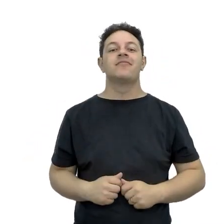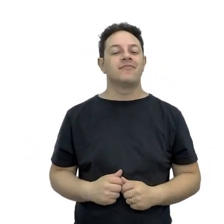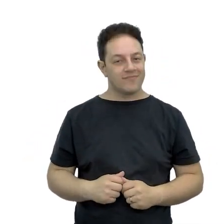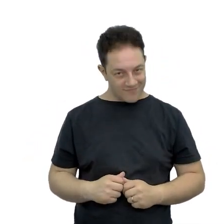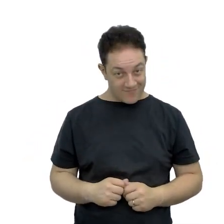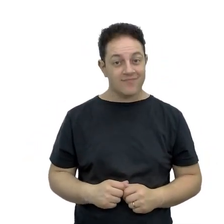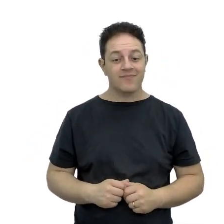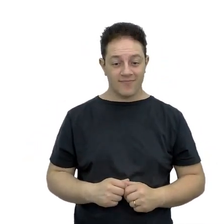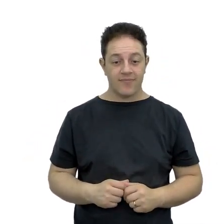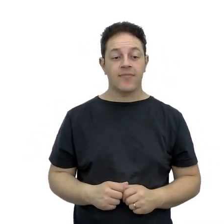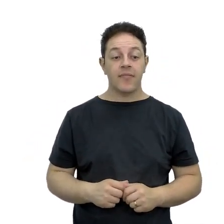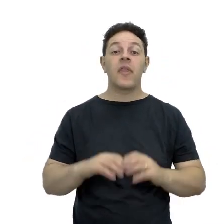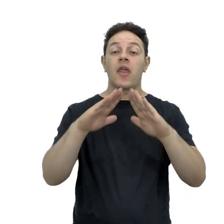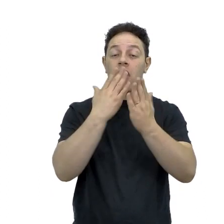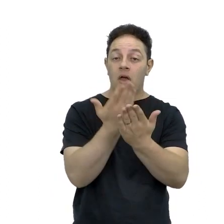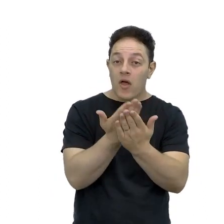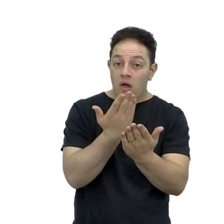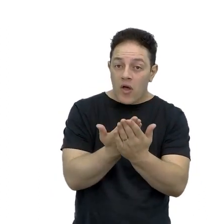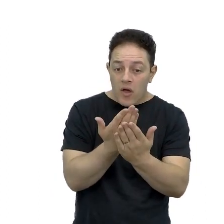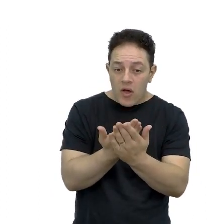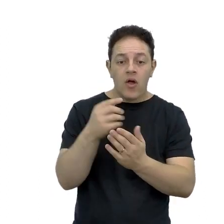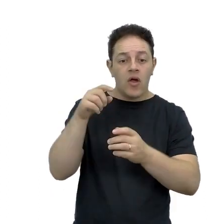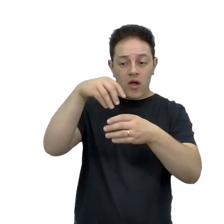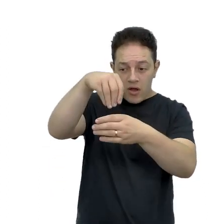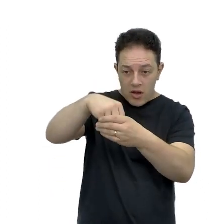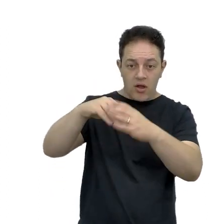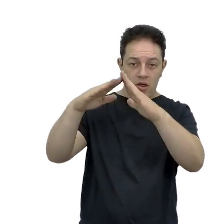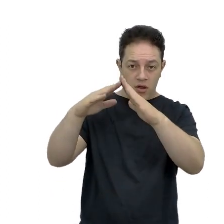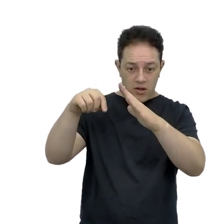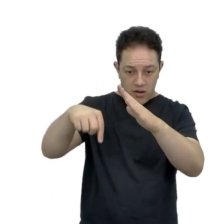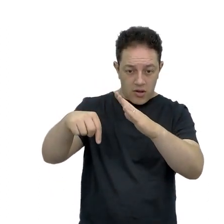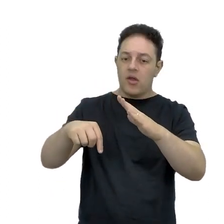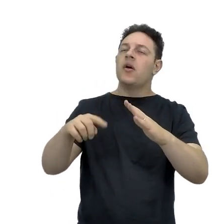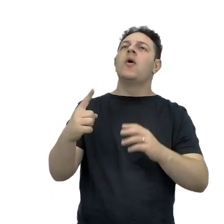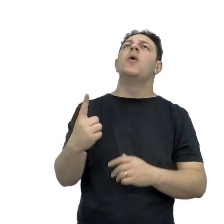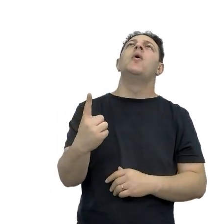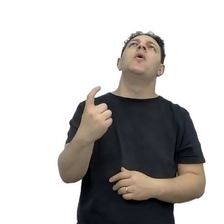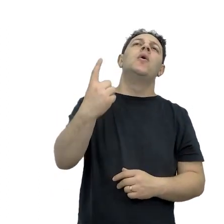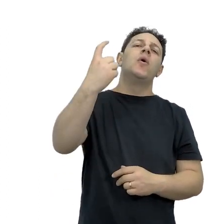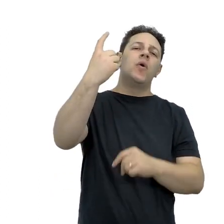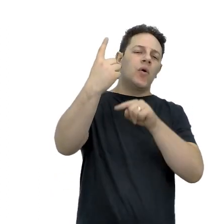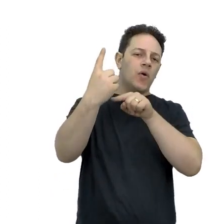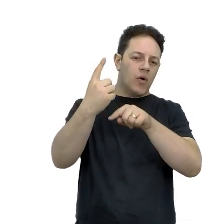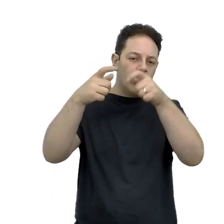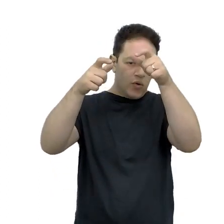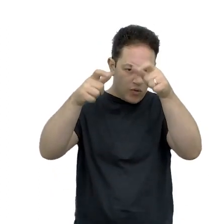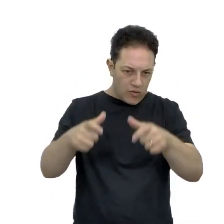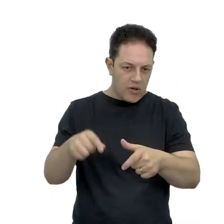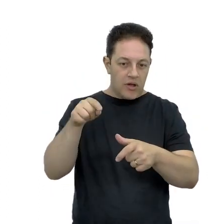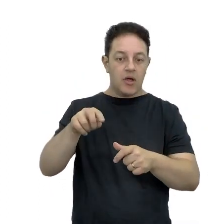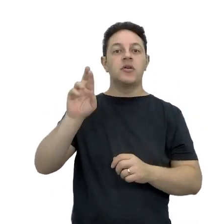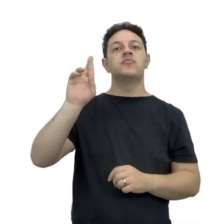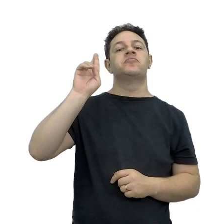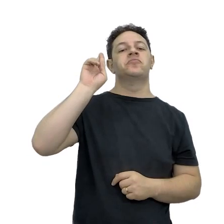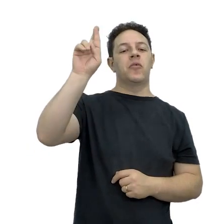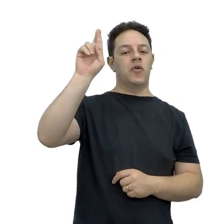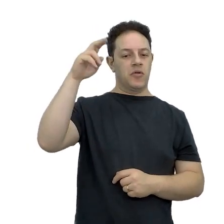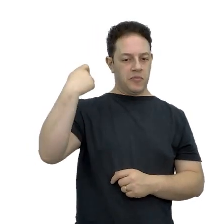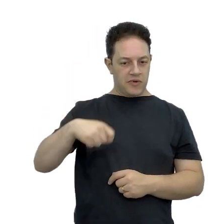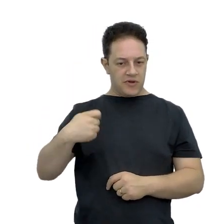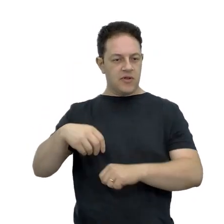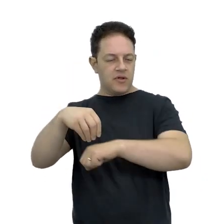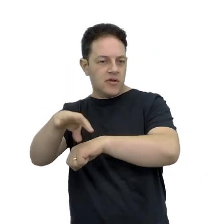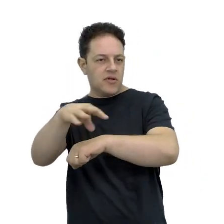lógico. A escola, ela não é não é a única instituição responsável por